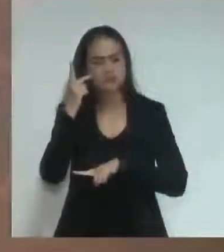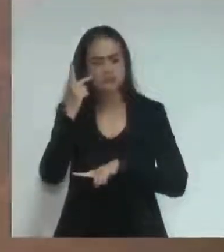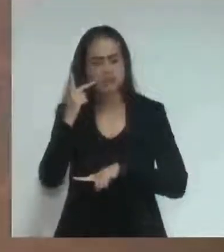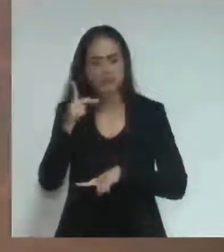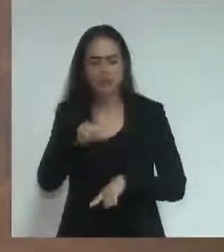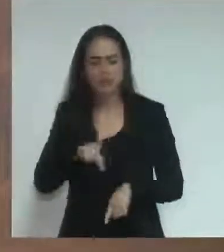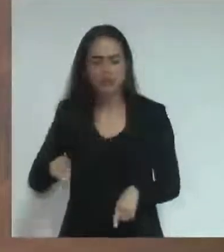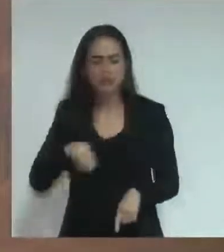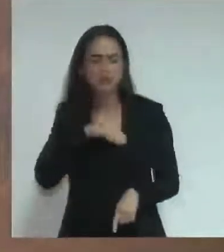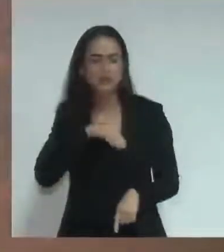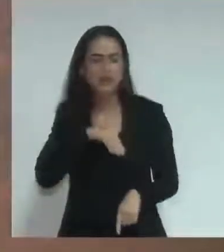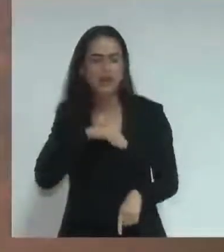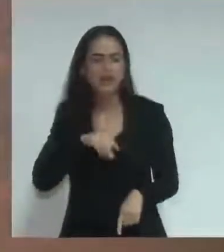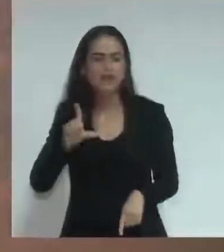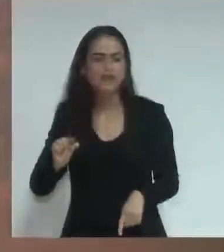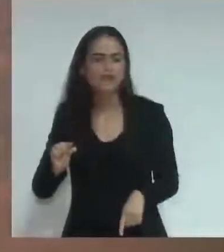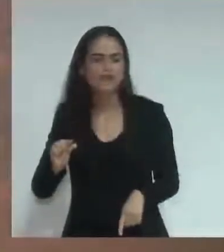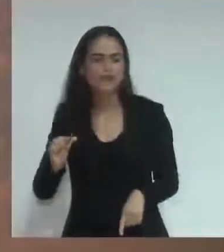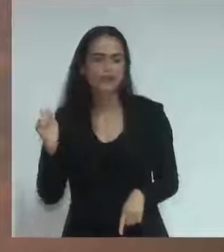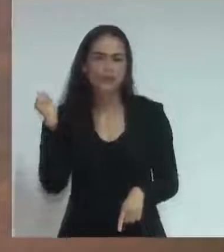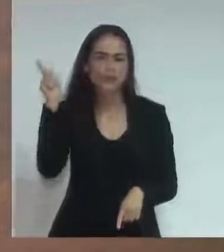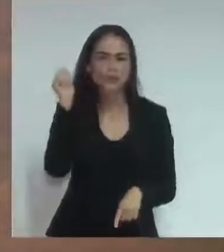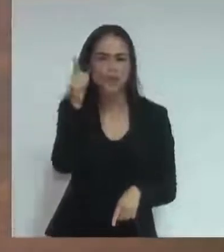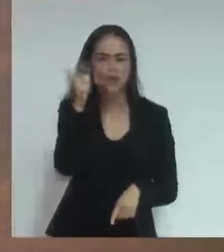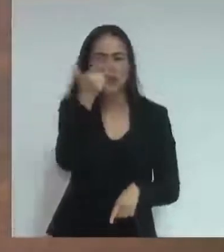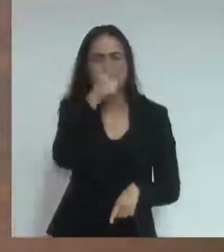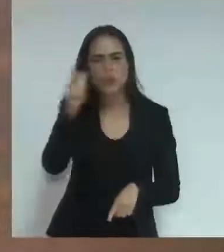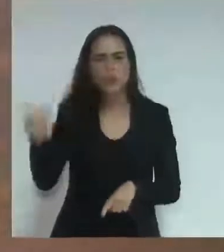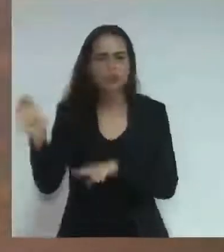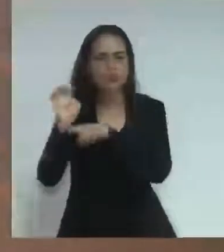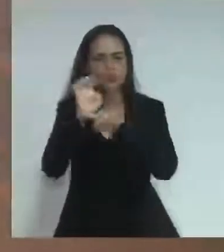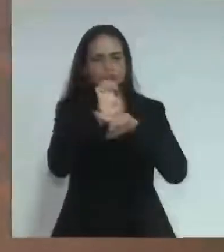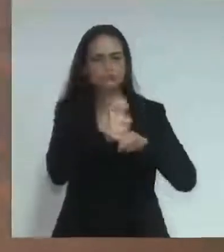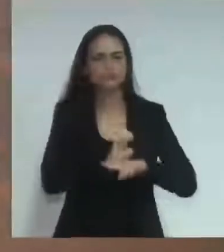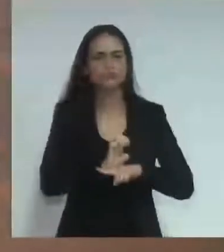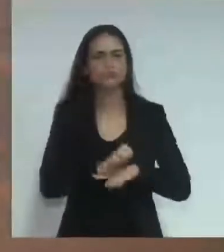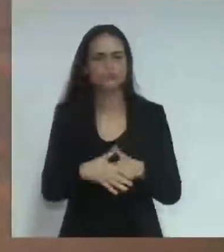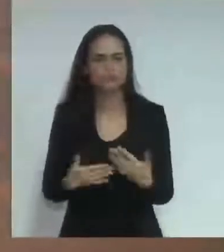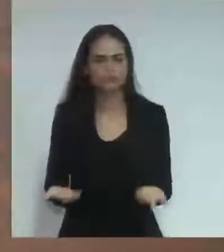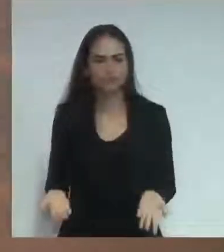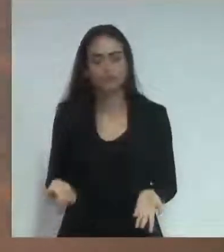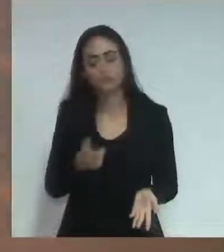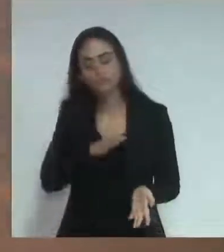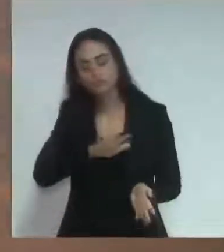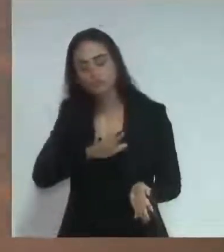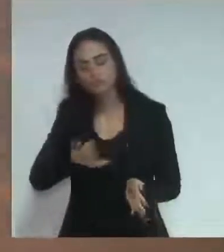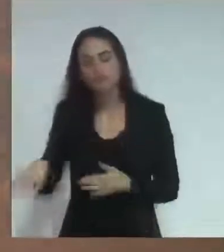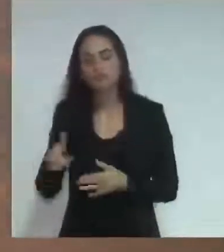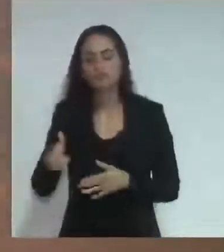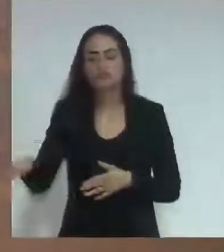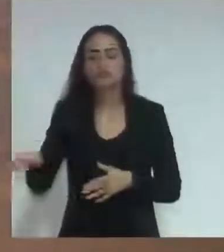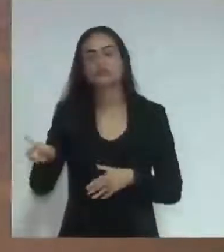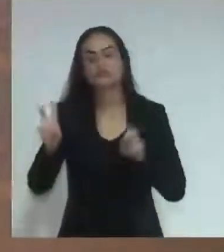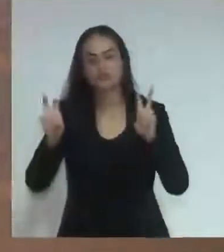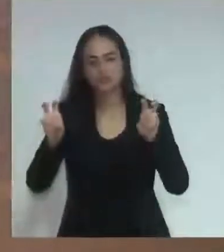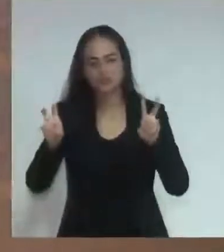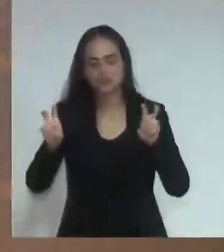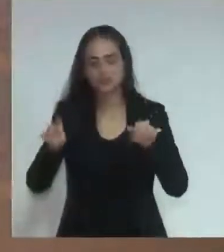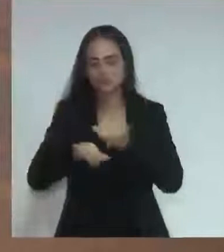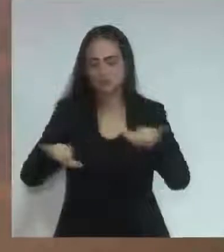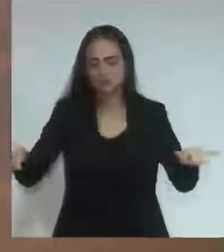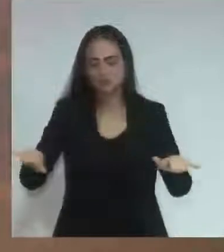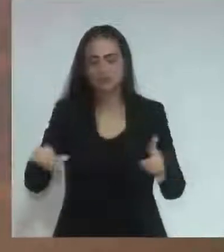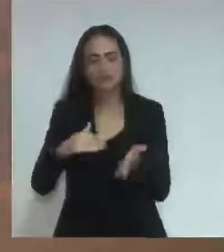Então, por último, eu só queria aqui registrar, já falei com o secretário de Governo e já falei com o